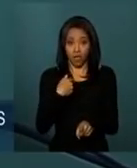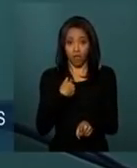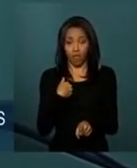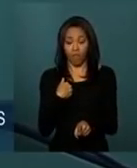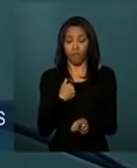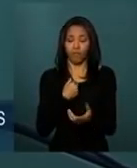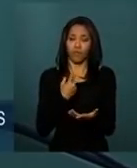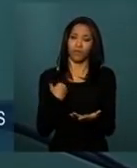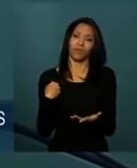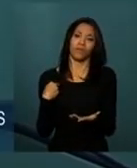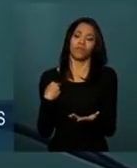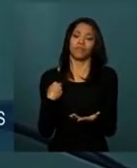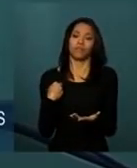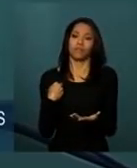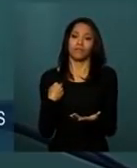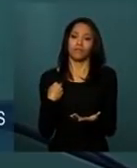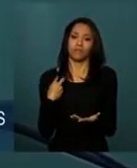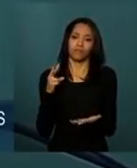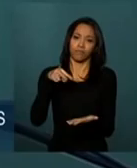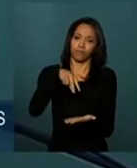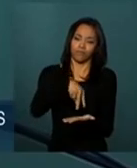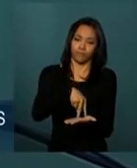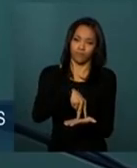compareço às